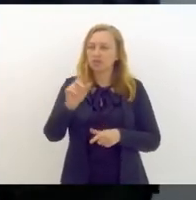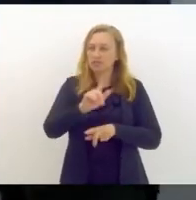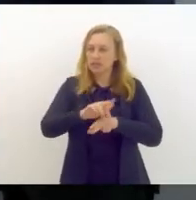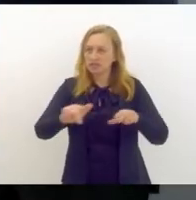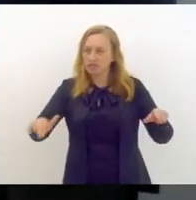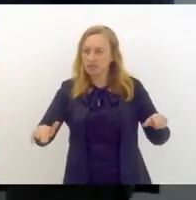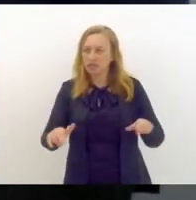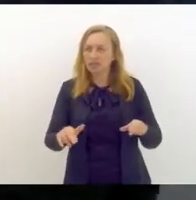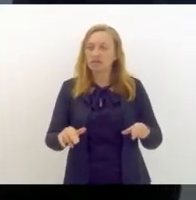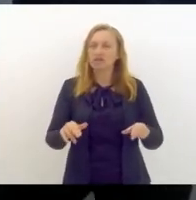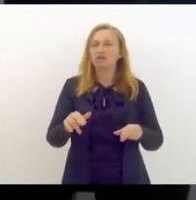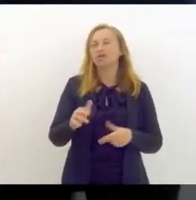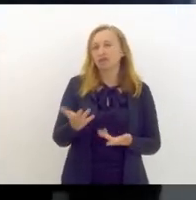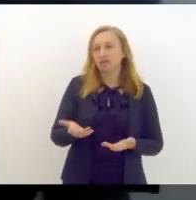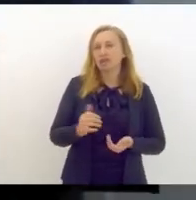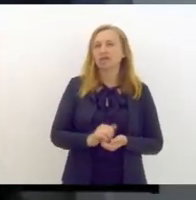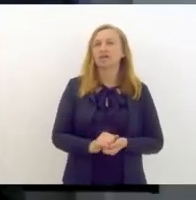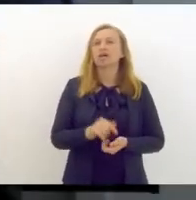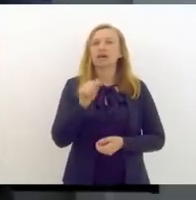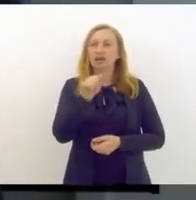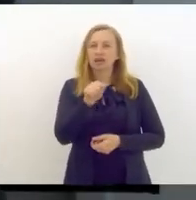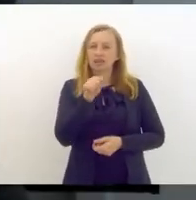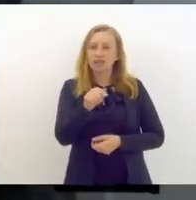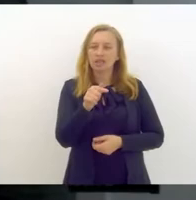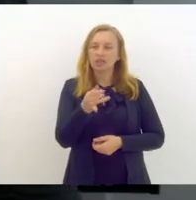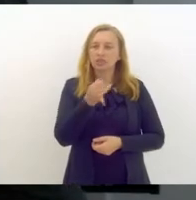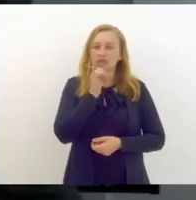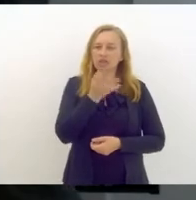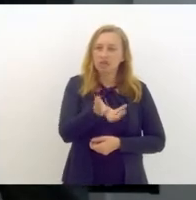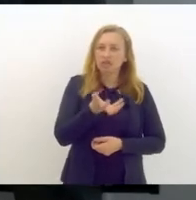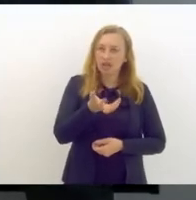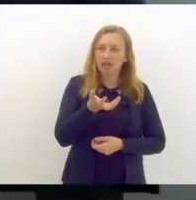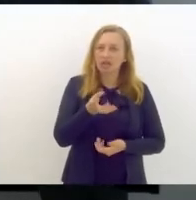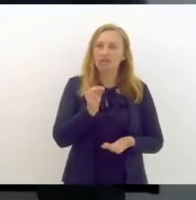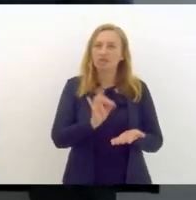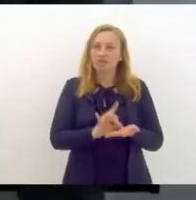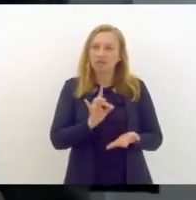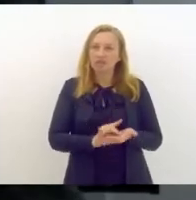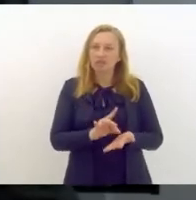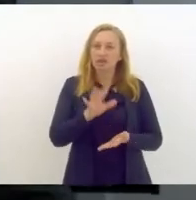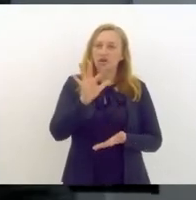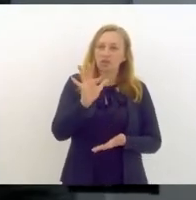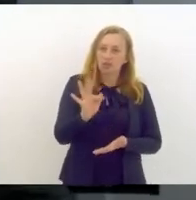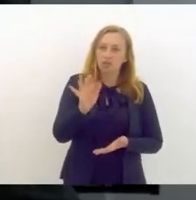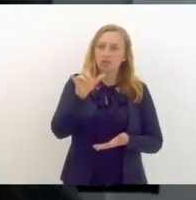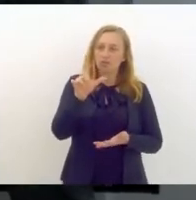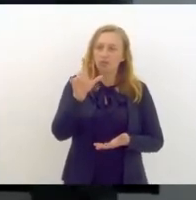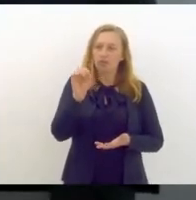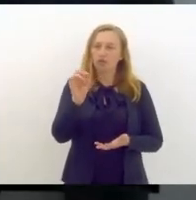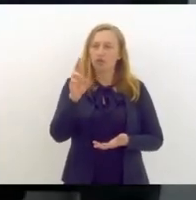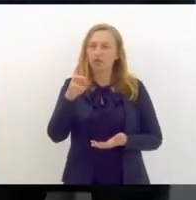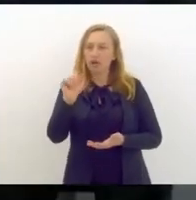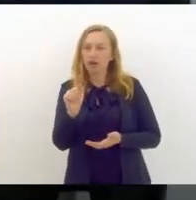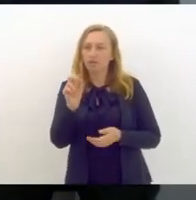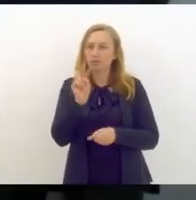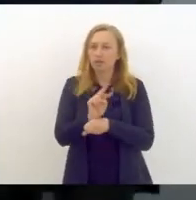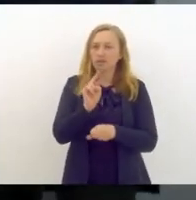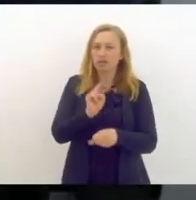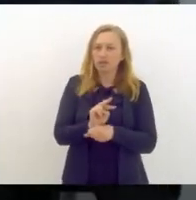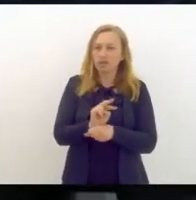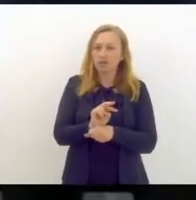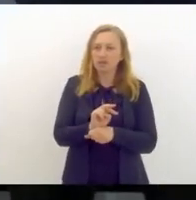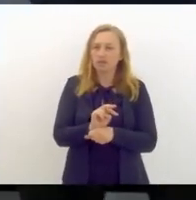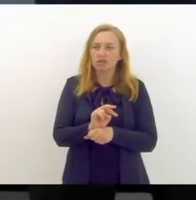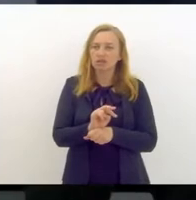ou da flora. Aqui um pouquinho do exemplo que a gente quer de faixa marginal de proteção ao longo do Rio Paraíba do Sul, coberta,